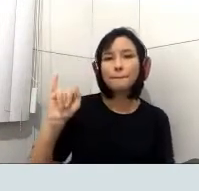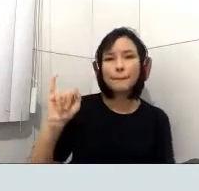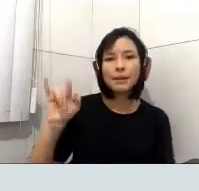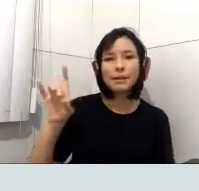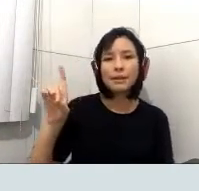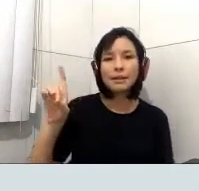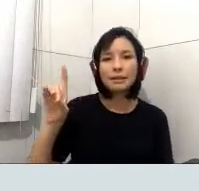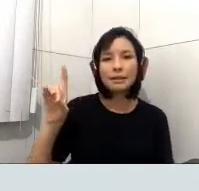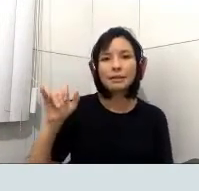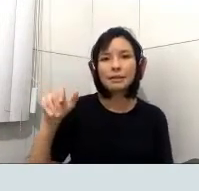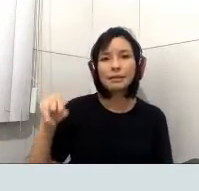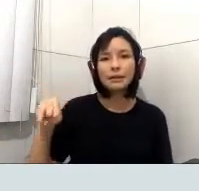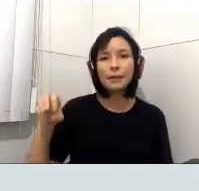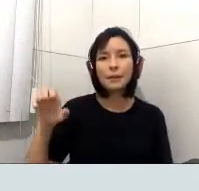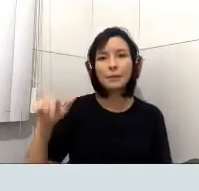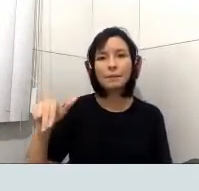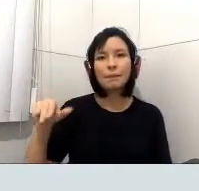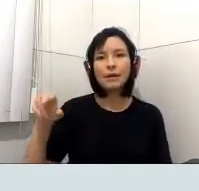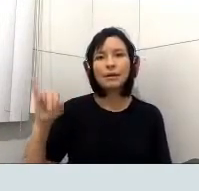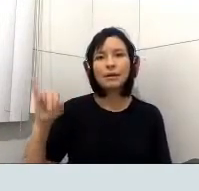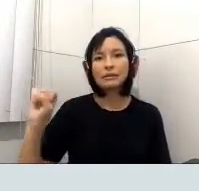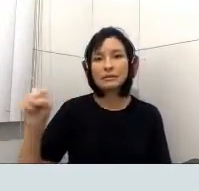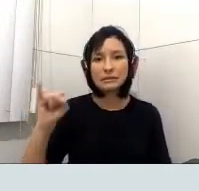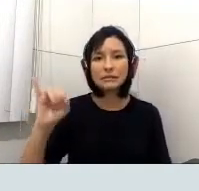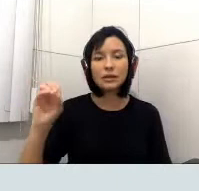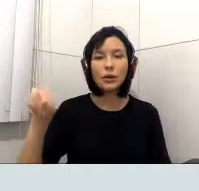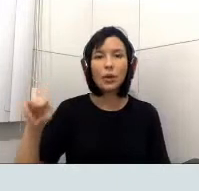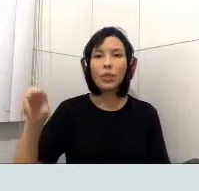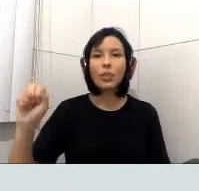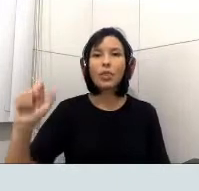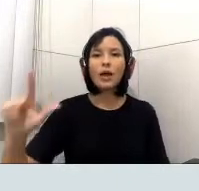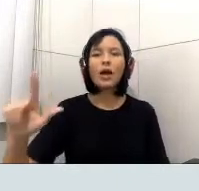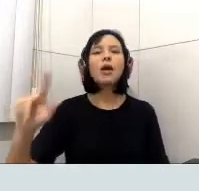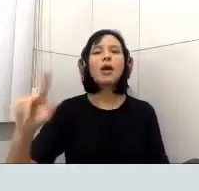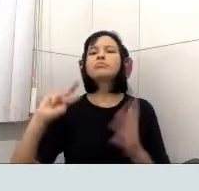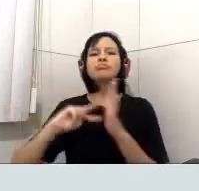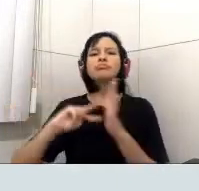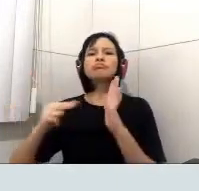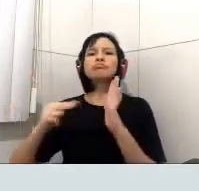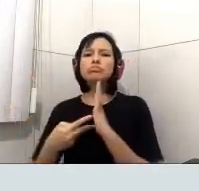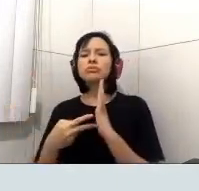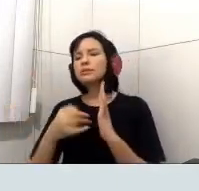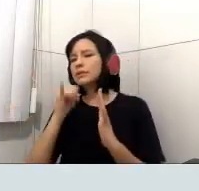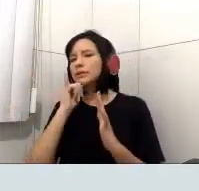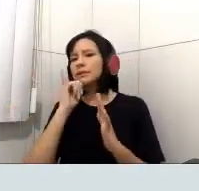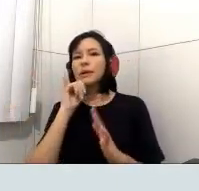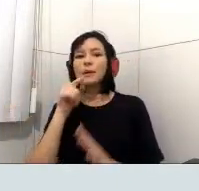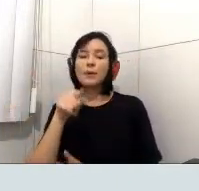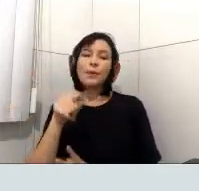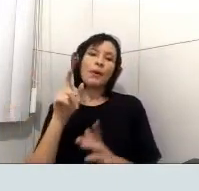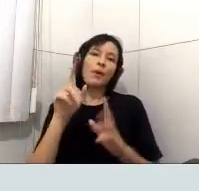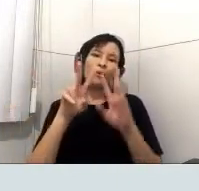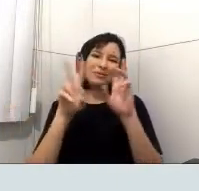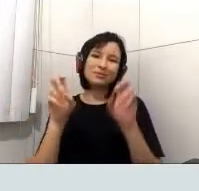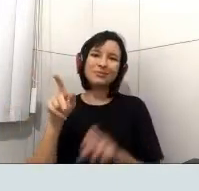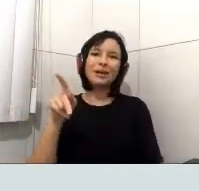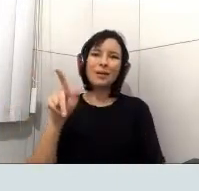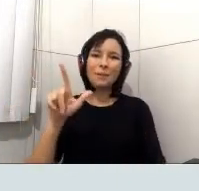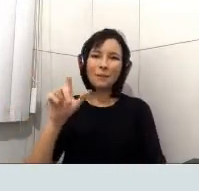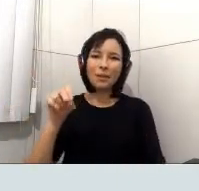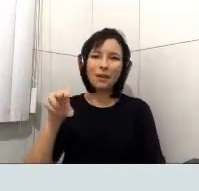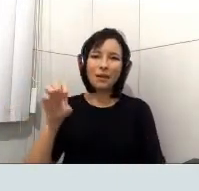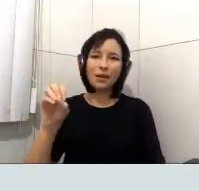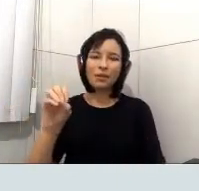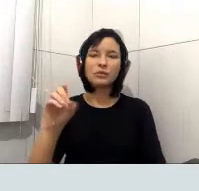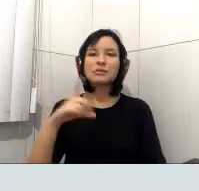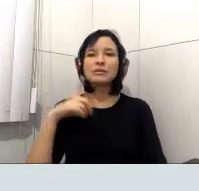estamos falando em uma coisa que tem, por exemplo, lembrando do plano cartesiano, onde ele tem o eixo